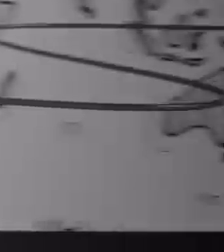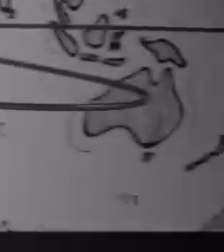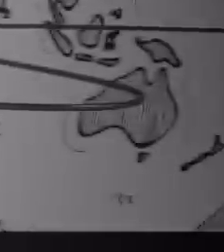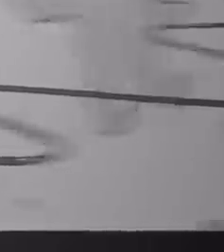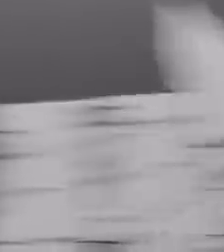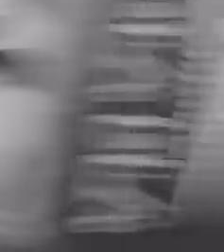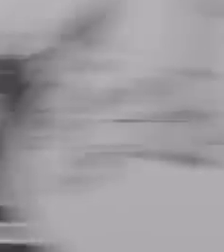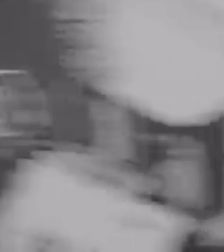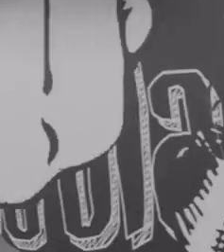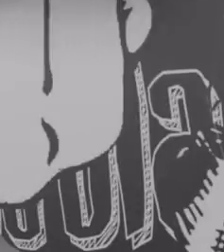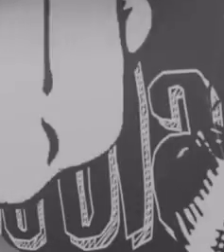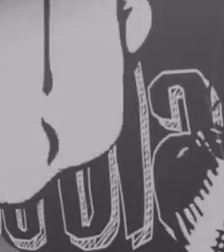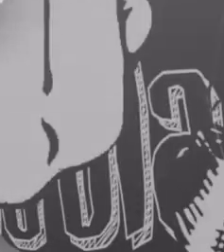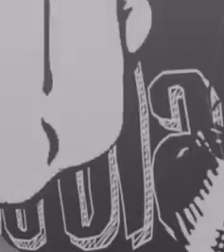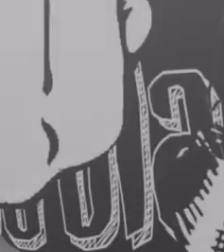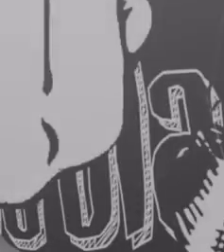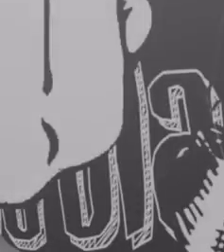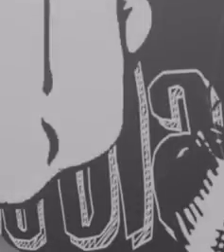E aí